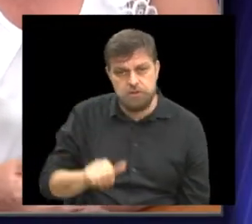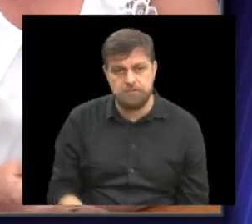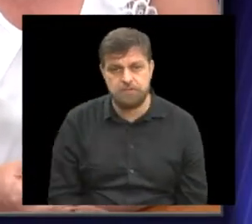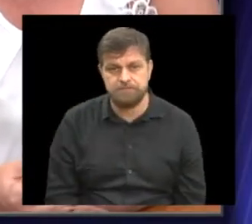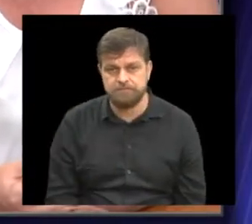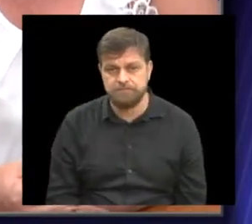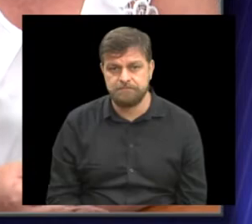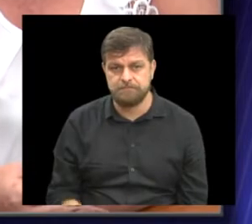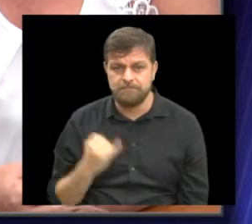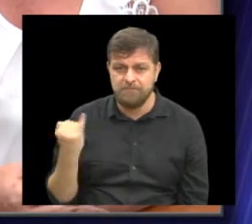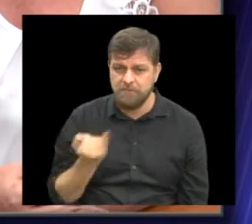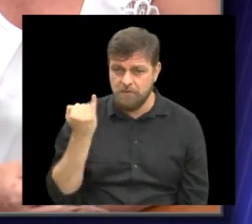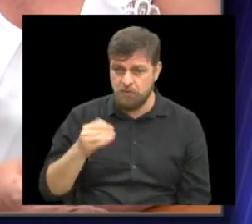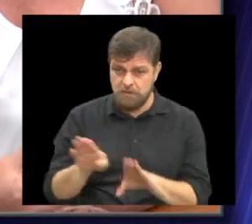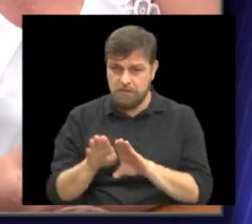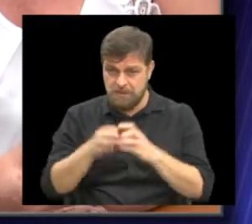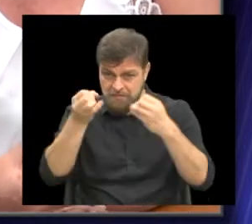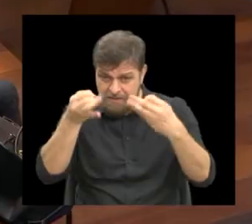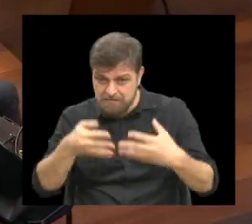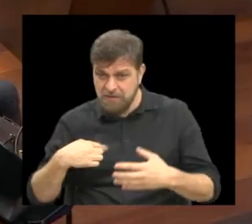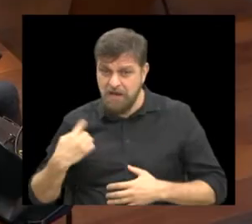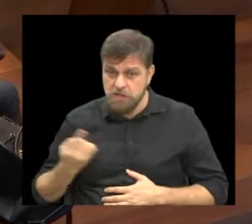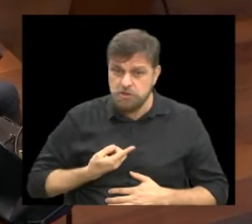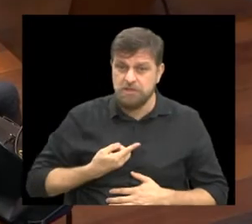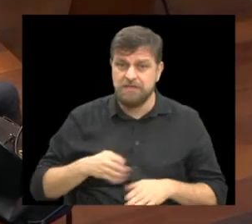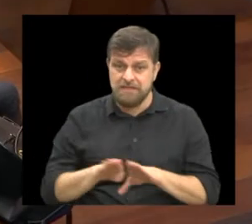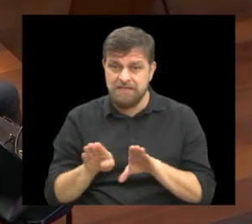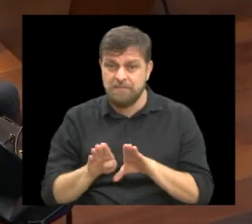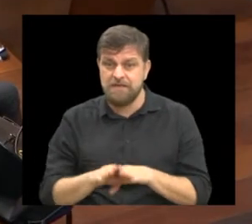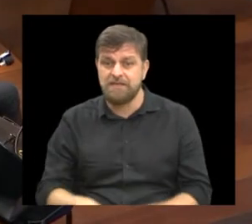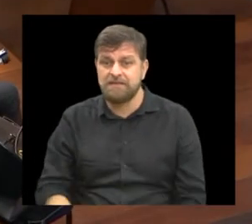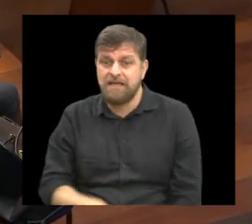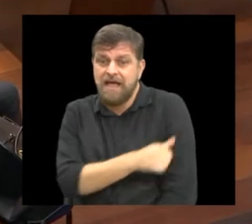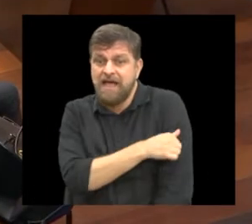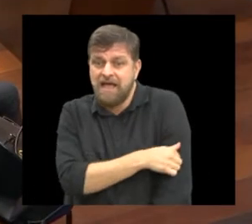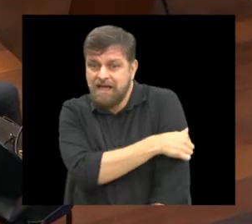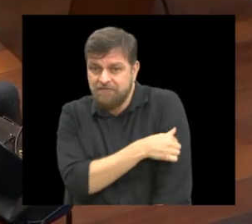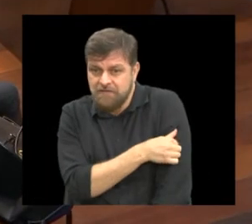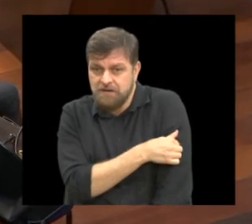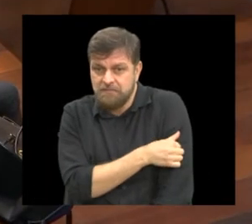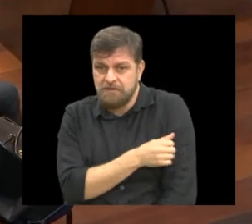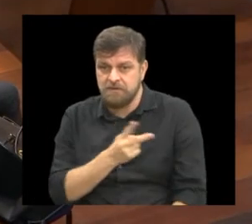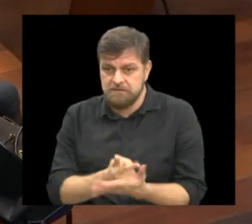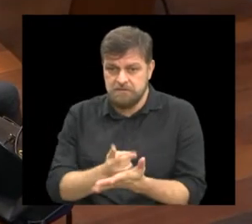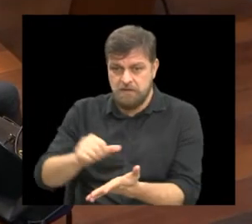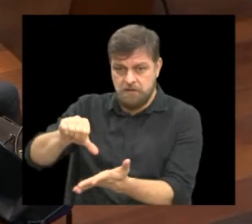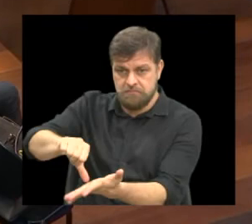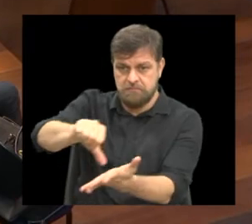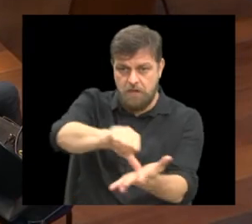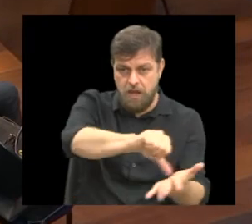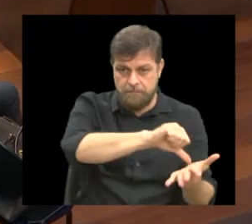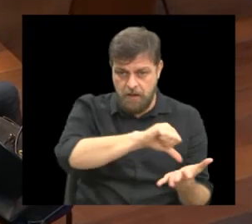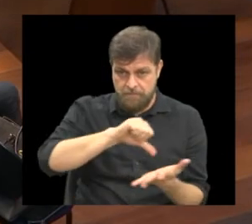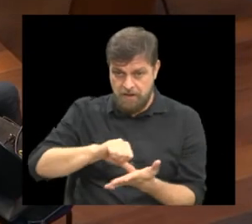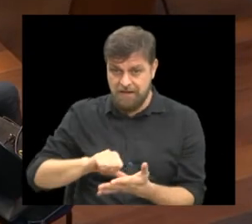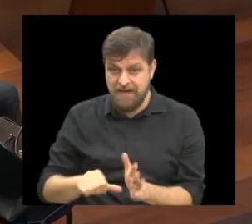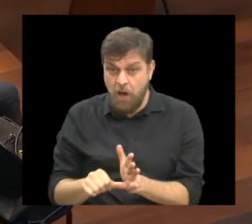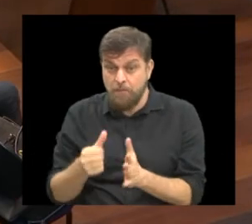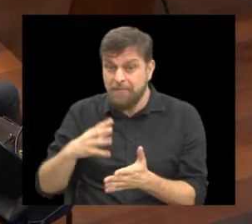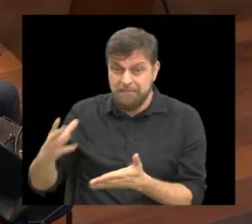assim falar também que nós temos o técnico de enfermagem em todas as unidades. Então, esse